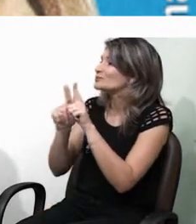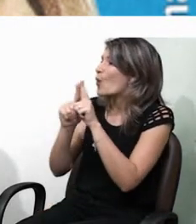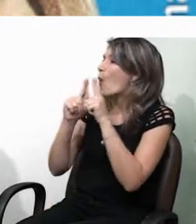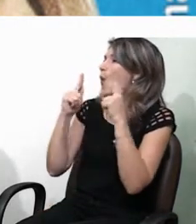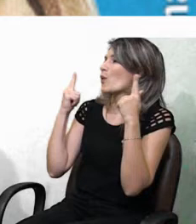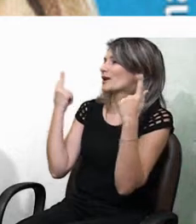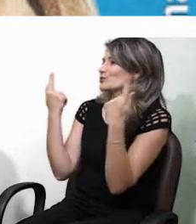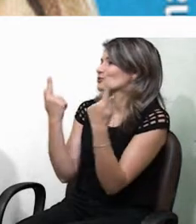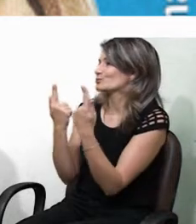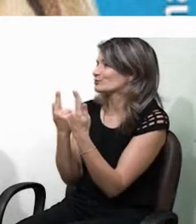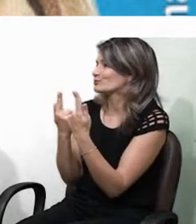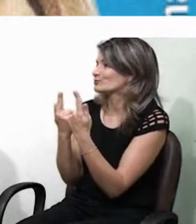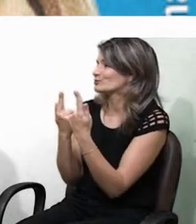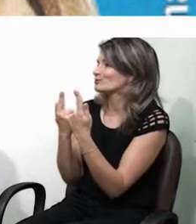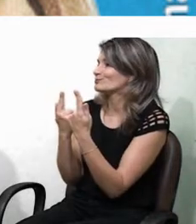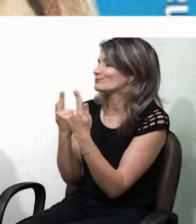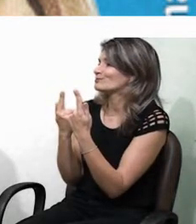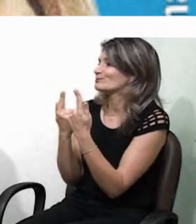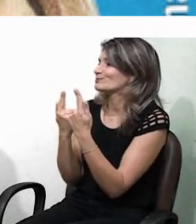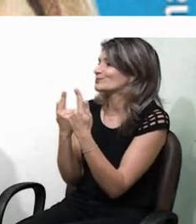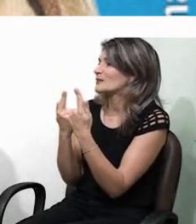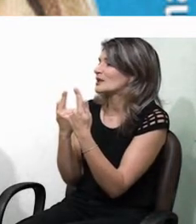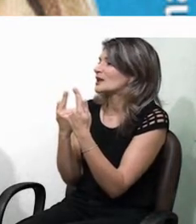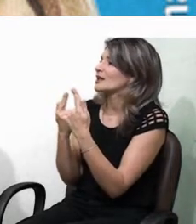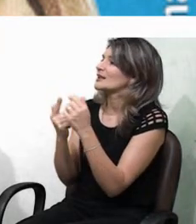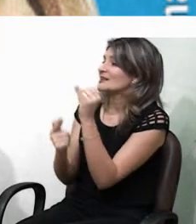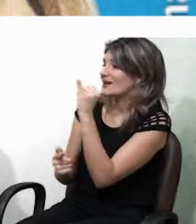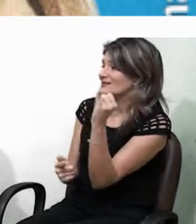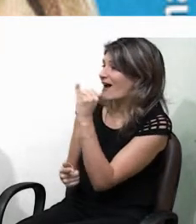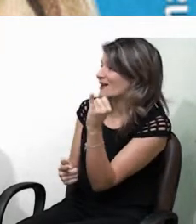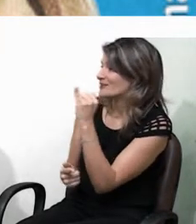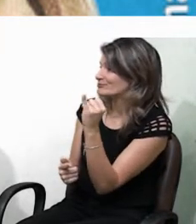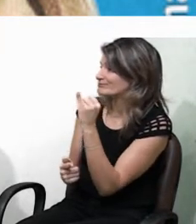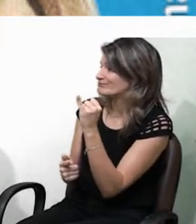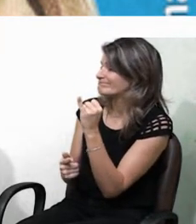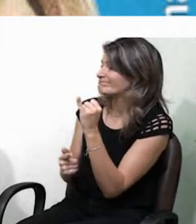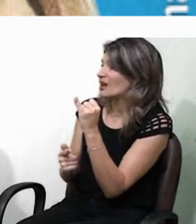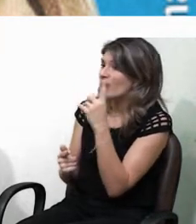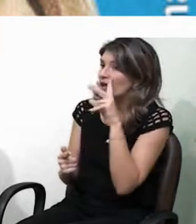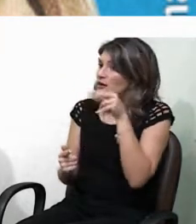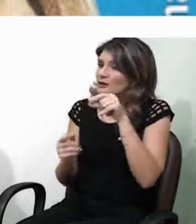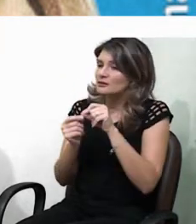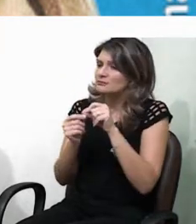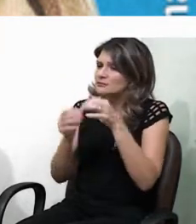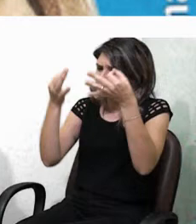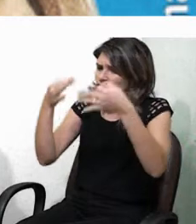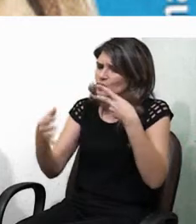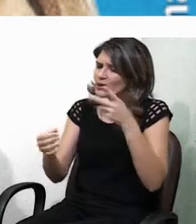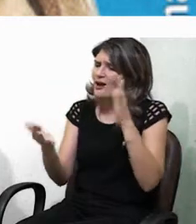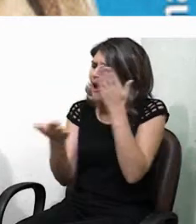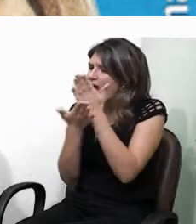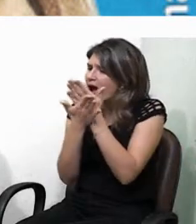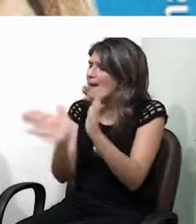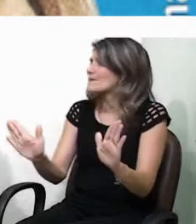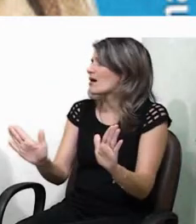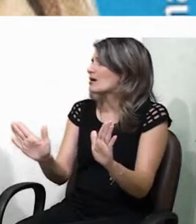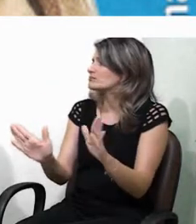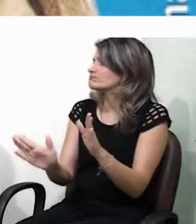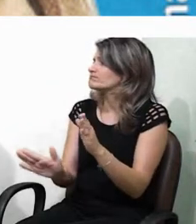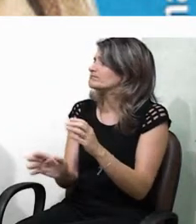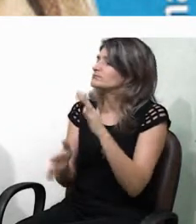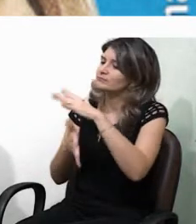congresso em Milão, e nesse congresso decidiu-se que era para acabar com a língua de